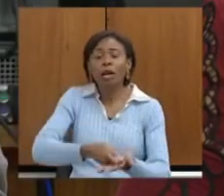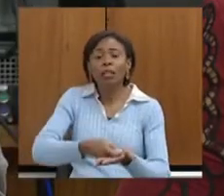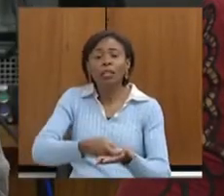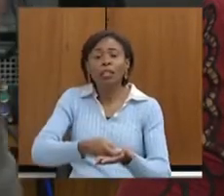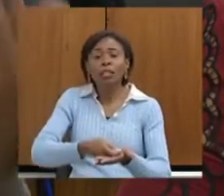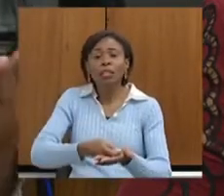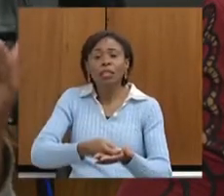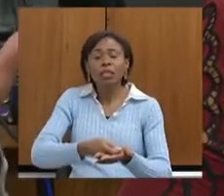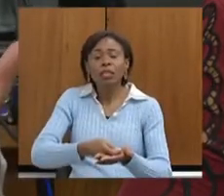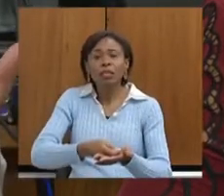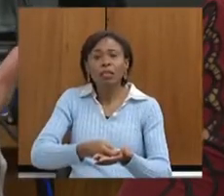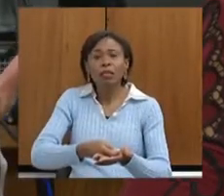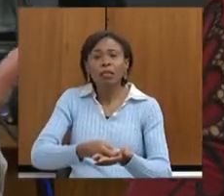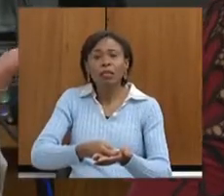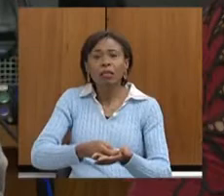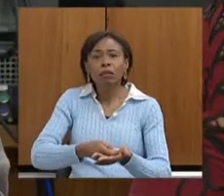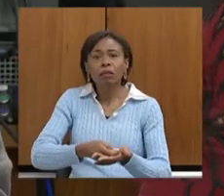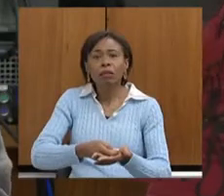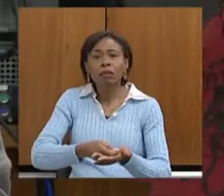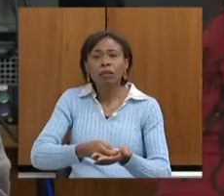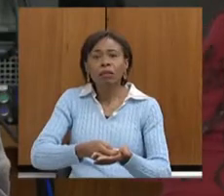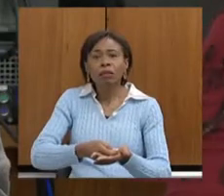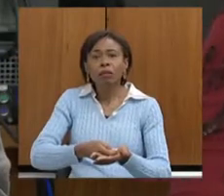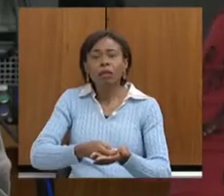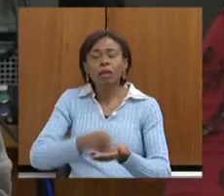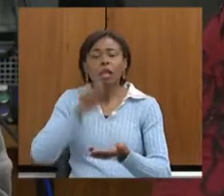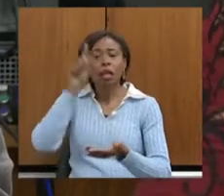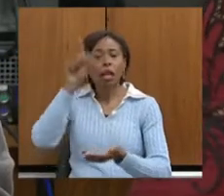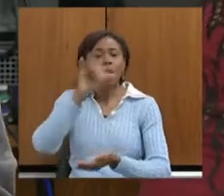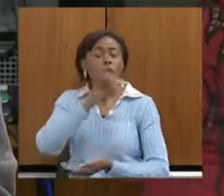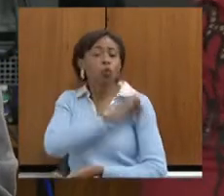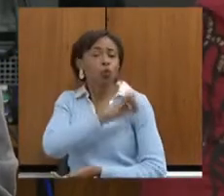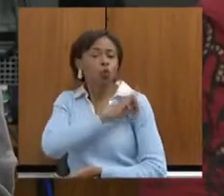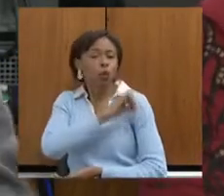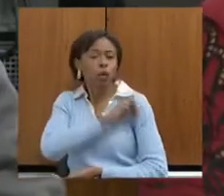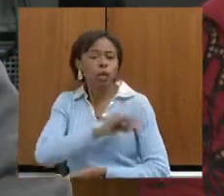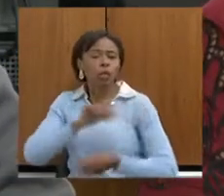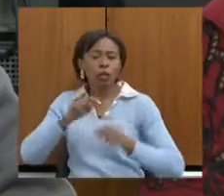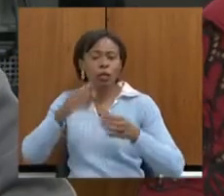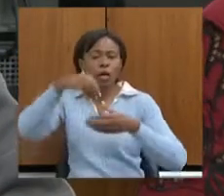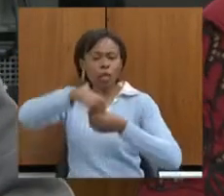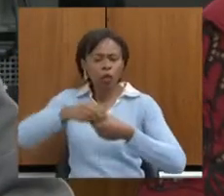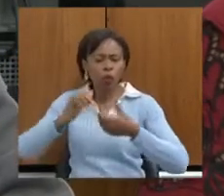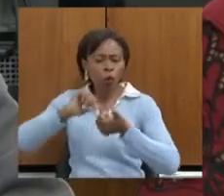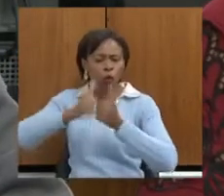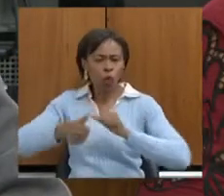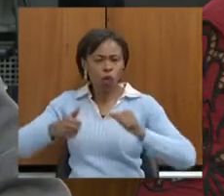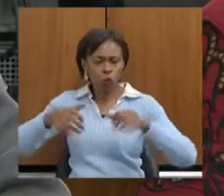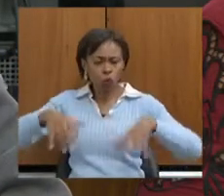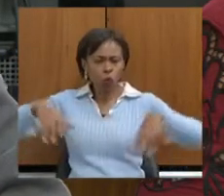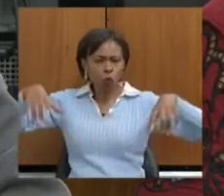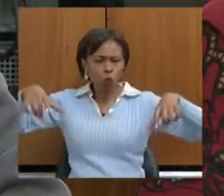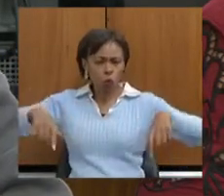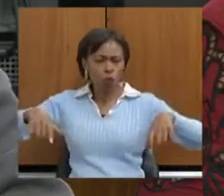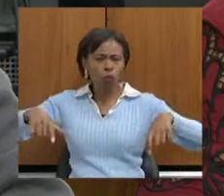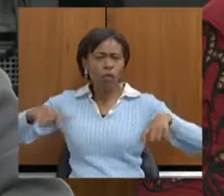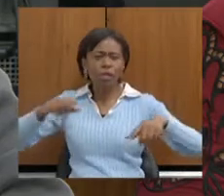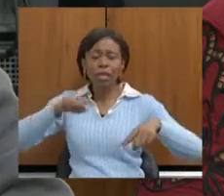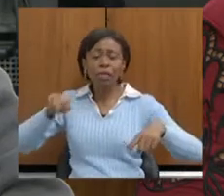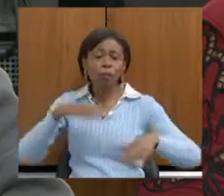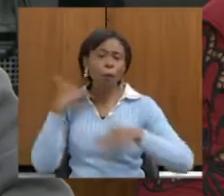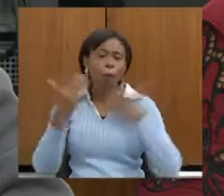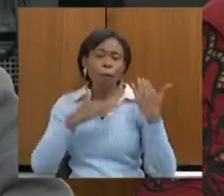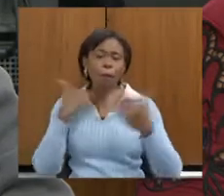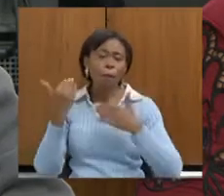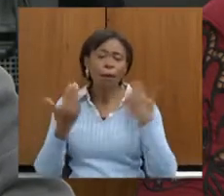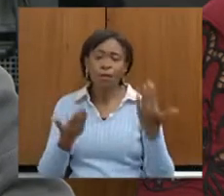que eles mataram lá no lançamento de container que eles fizeram né então é muito doido esse processo e o